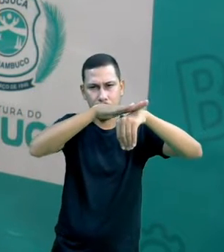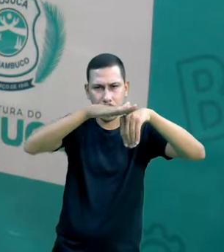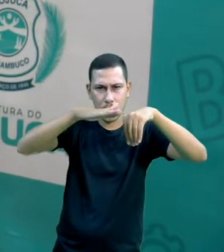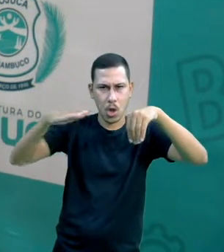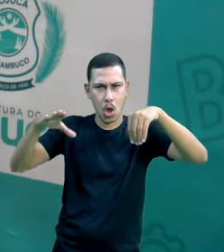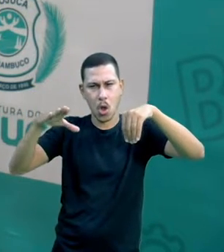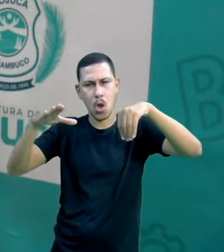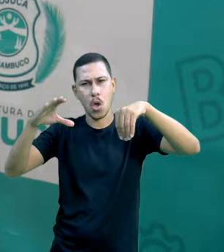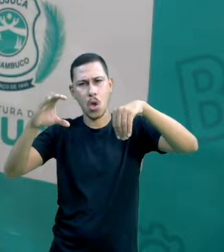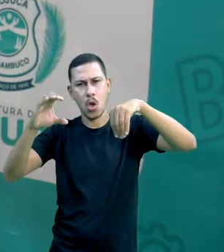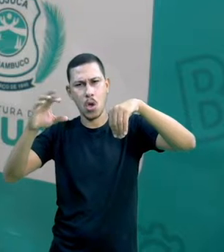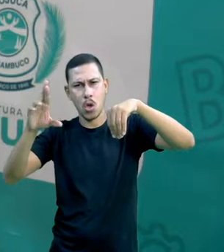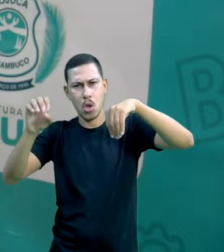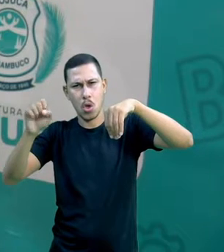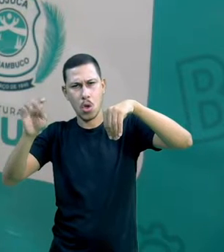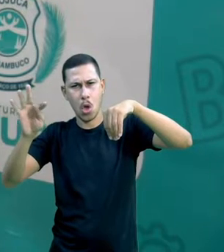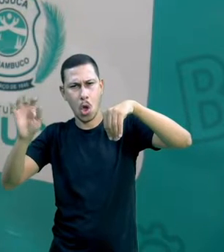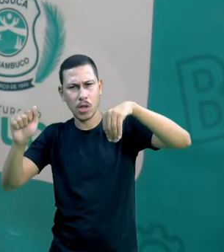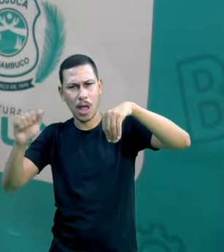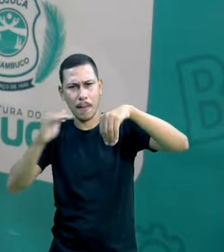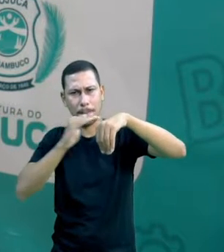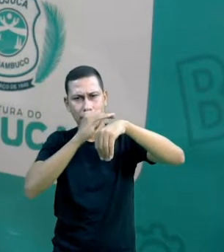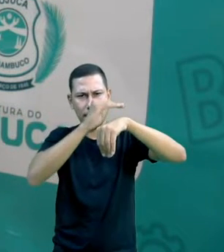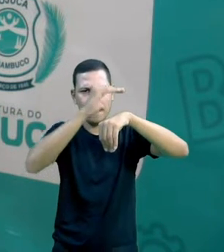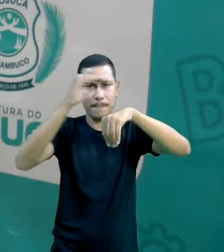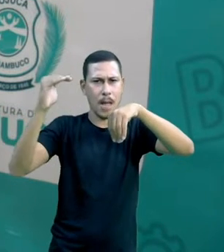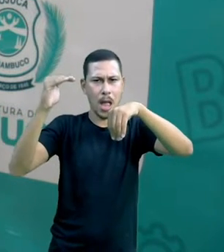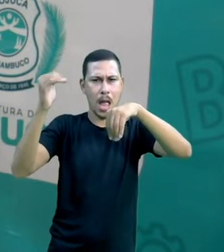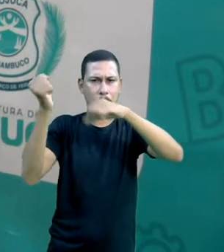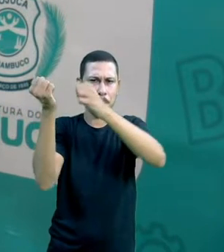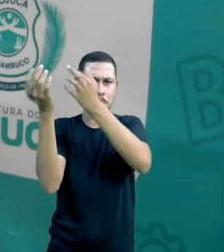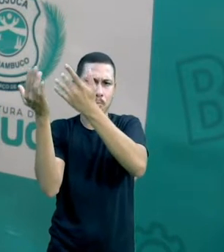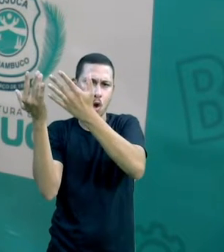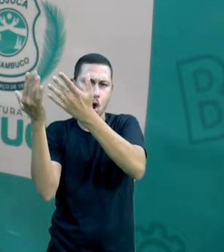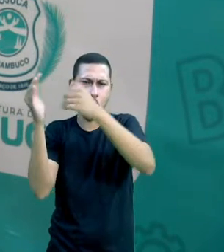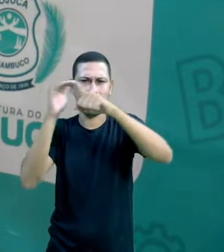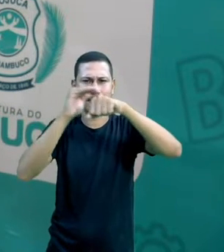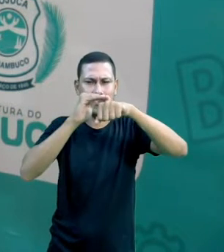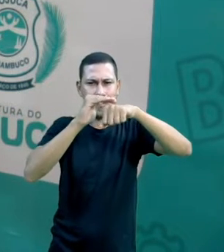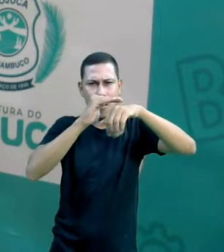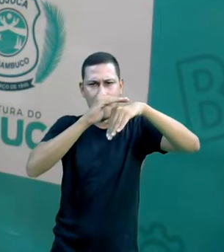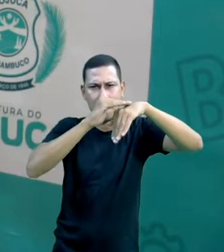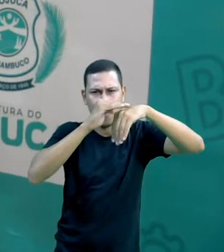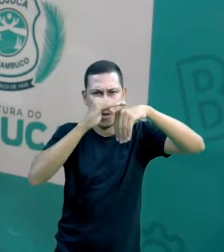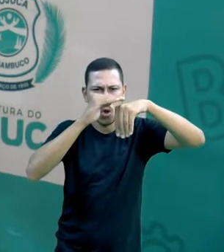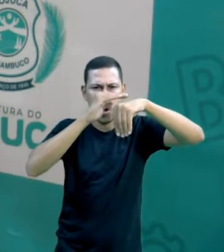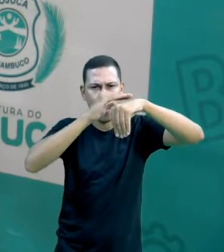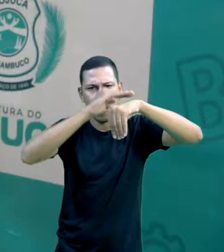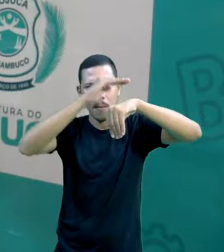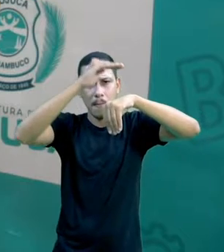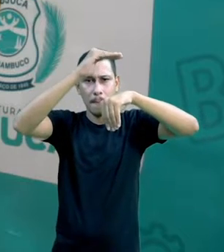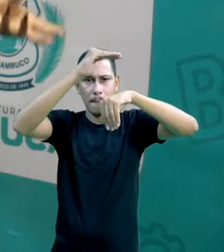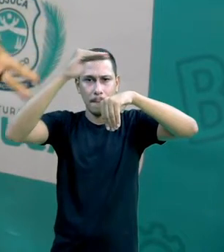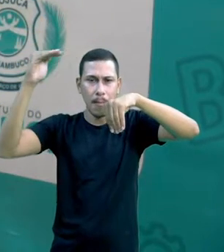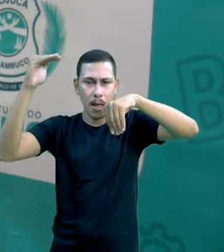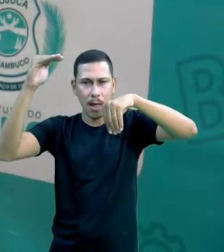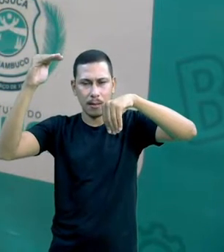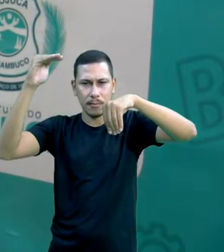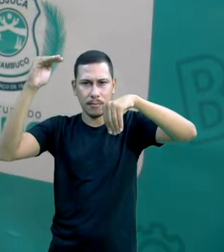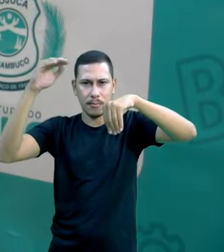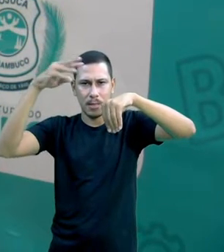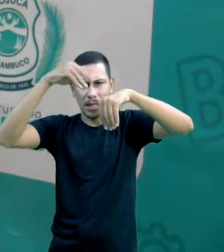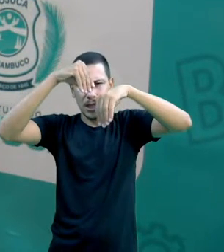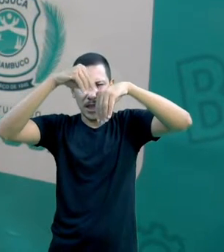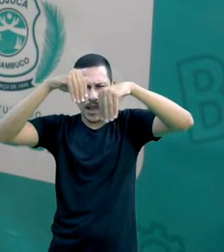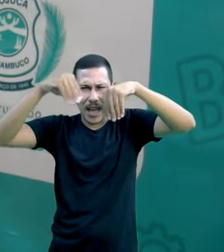o magma e o núcleo. O magma são vários tipos de minerais